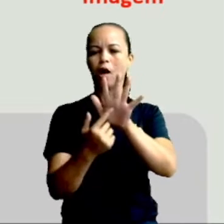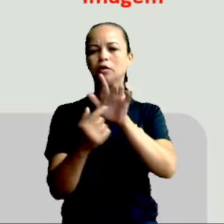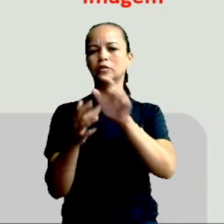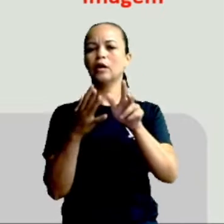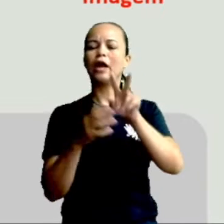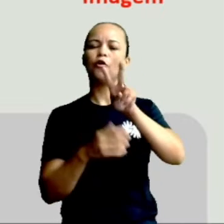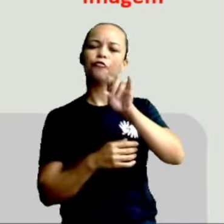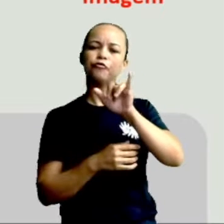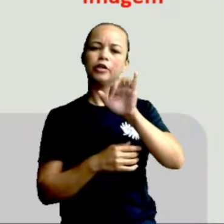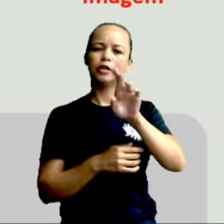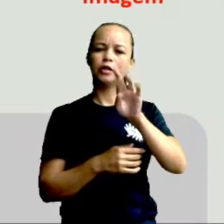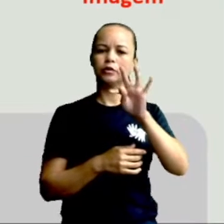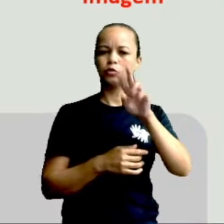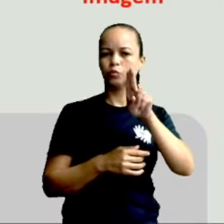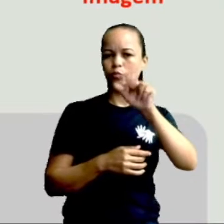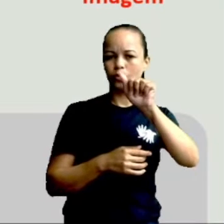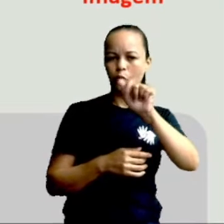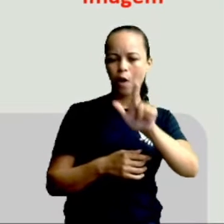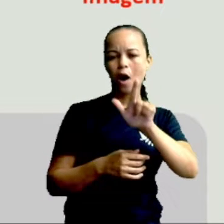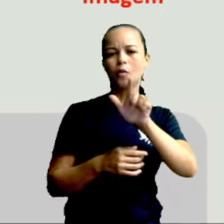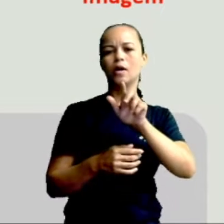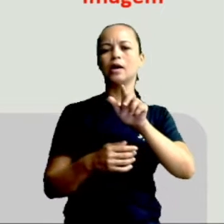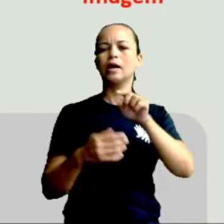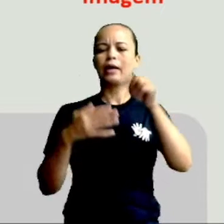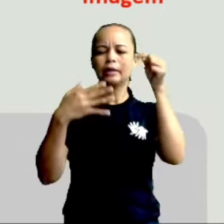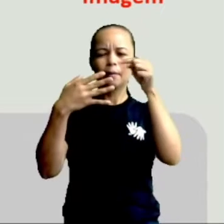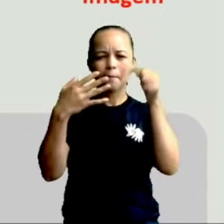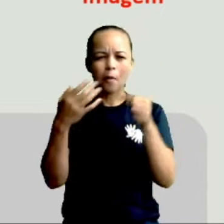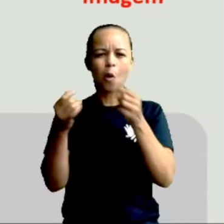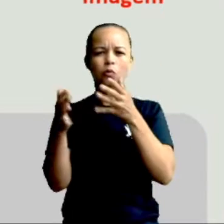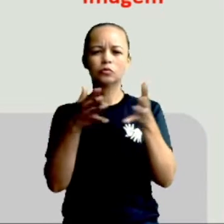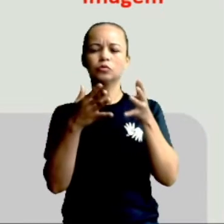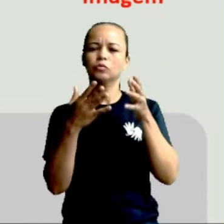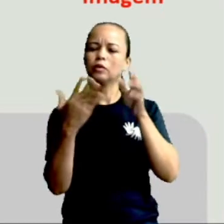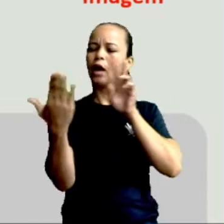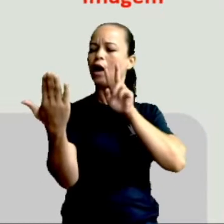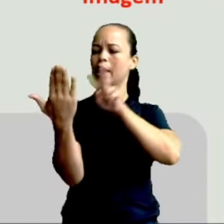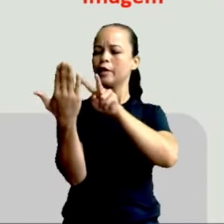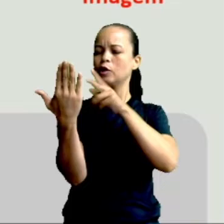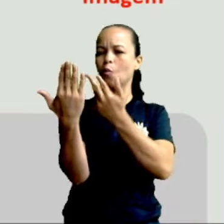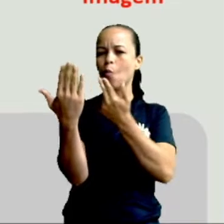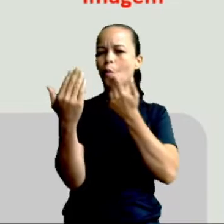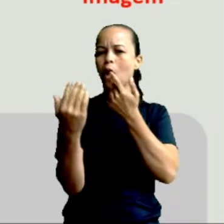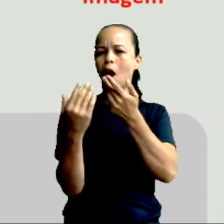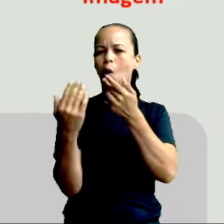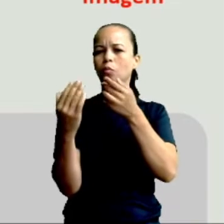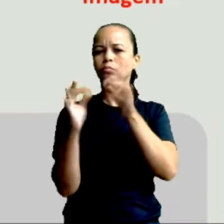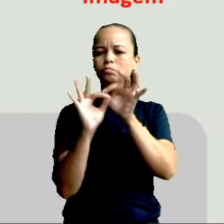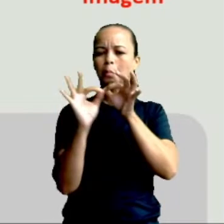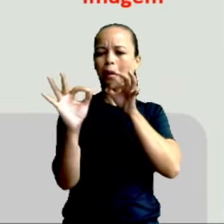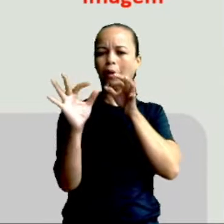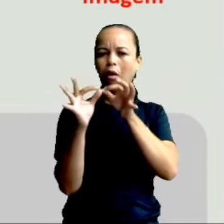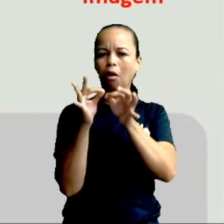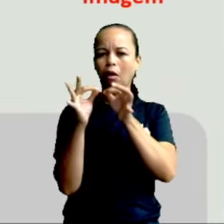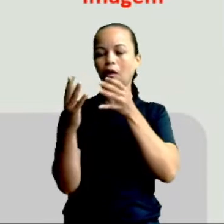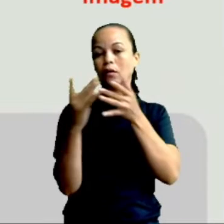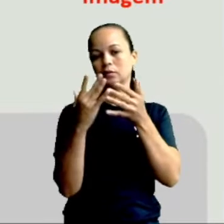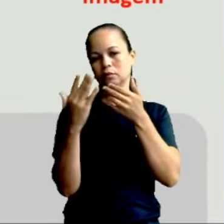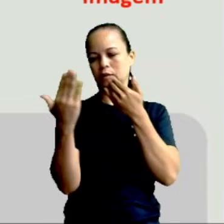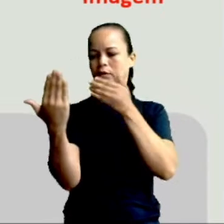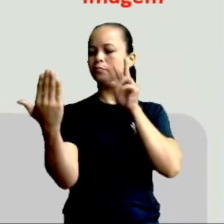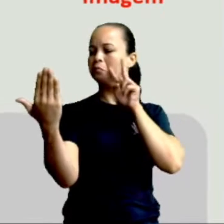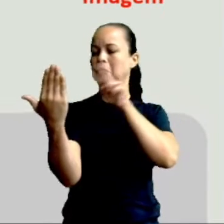imagem virtual. Cada ponto do objeto está à mesma distância do espelho, que é o ponto correspondente da